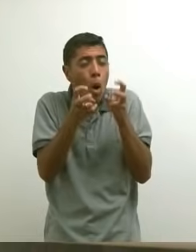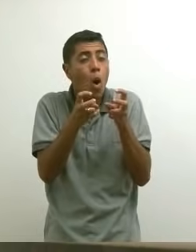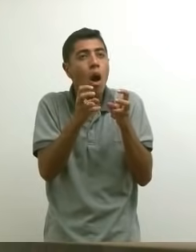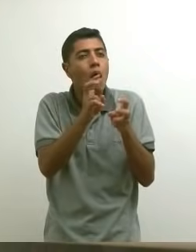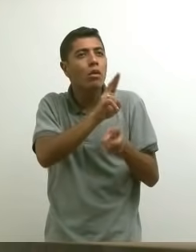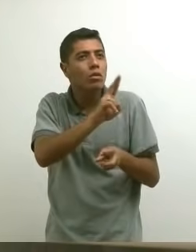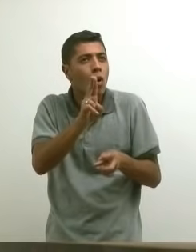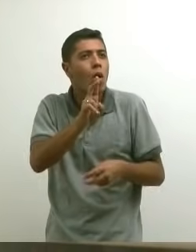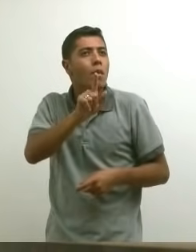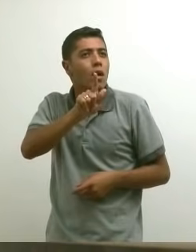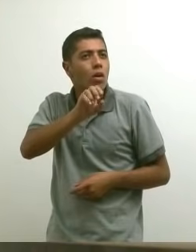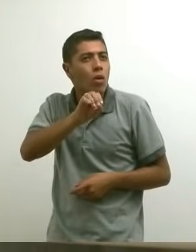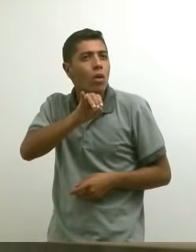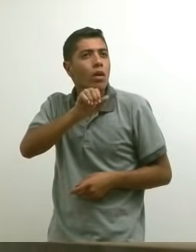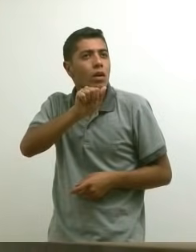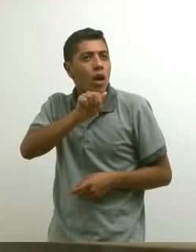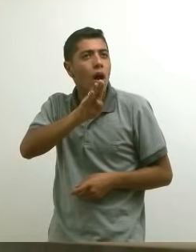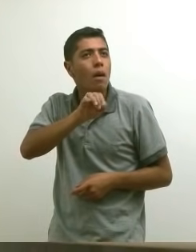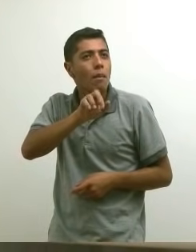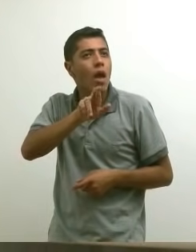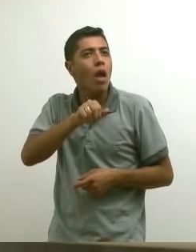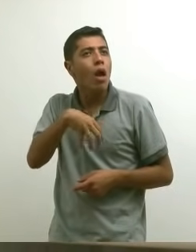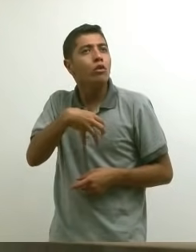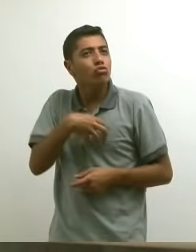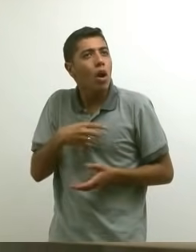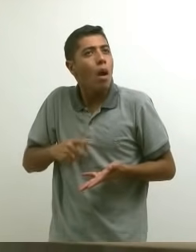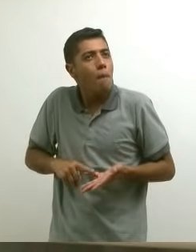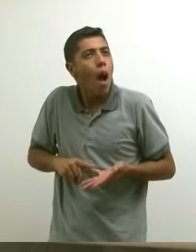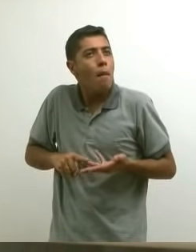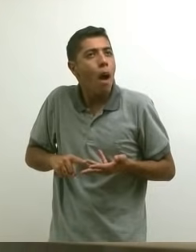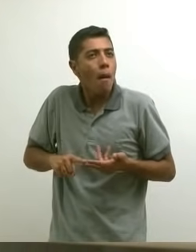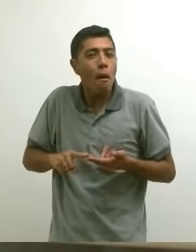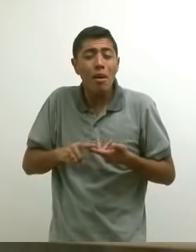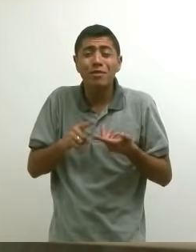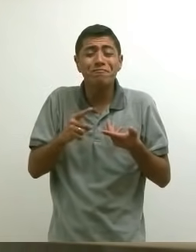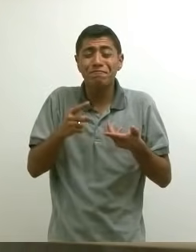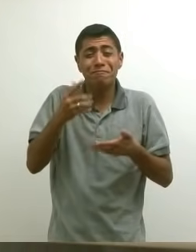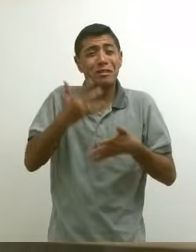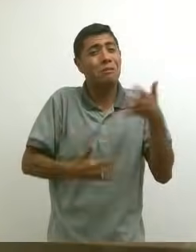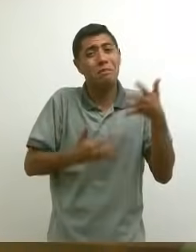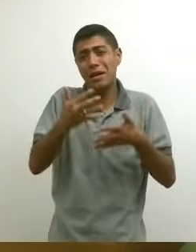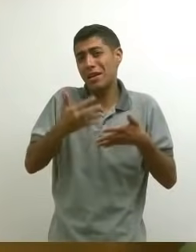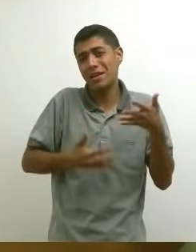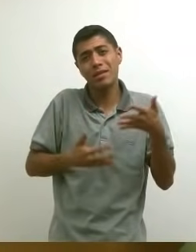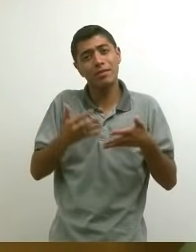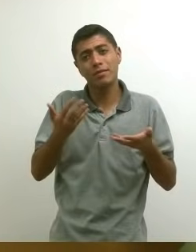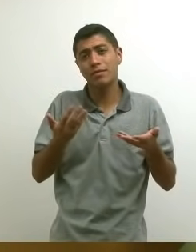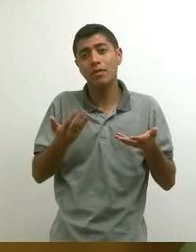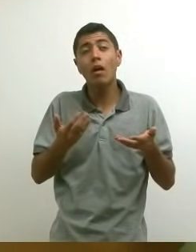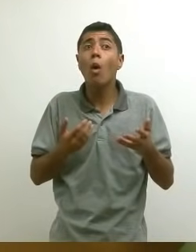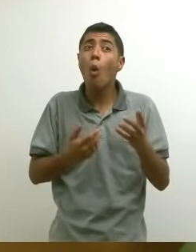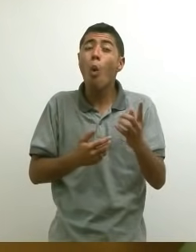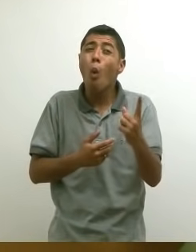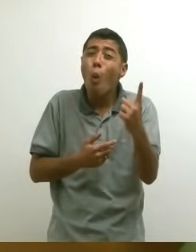a única barbeira e não tem outro igual no mundo inteiro reduzindo ou seja a criança ela entre em